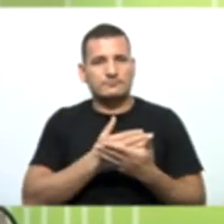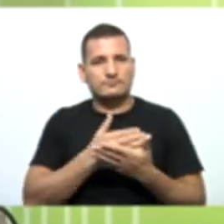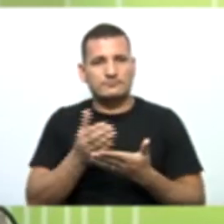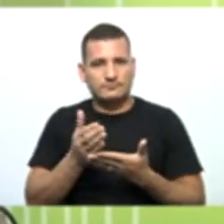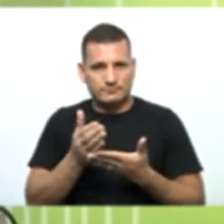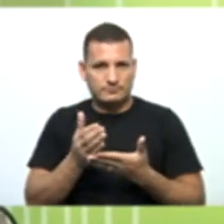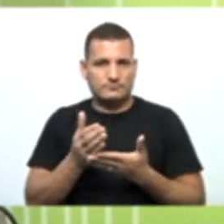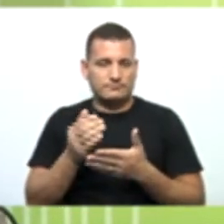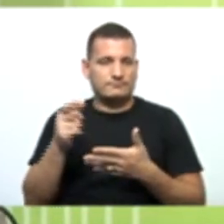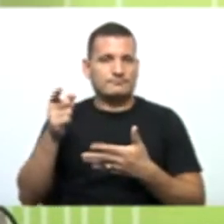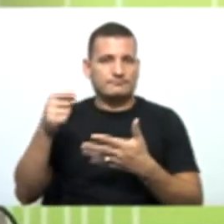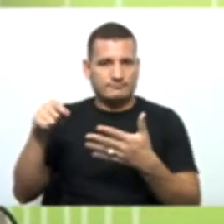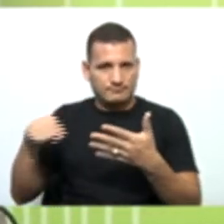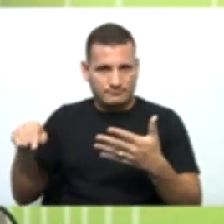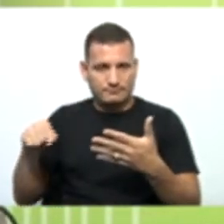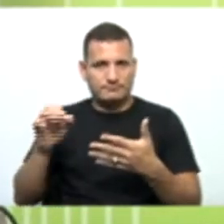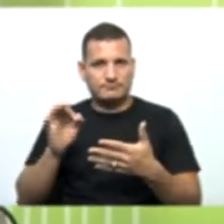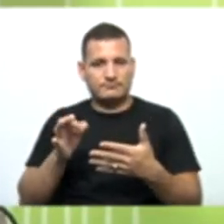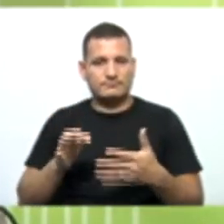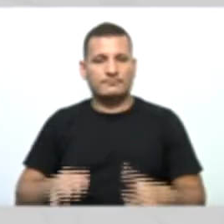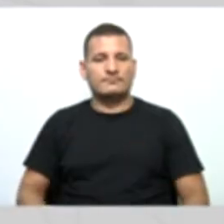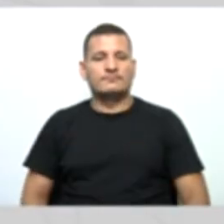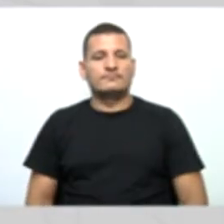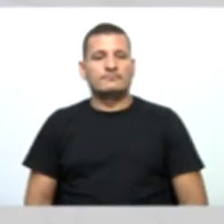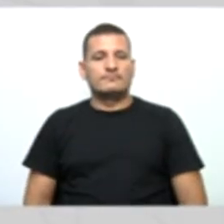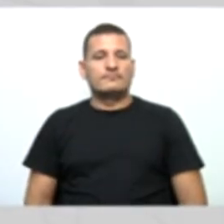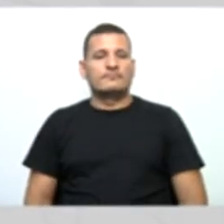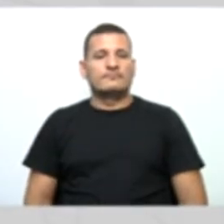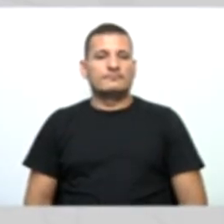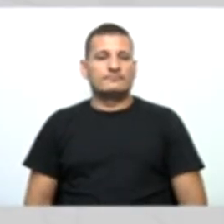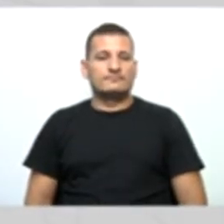iniciar a correção, certo? Então, vem aqui, ó.